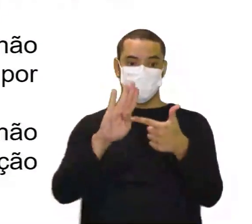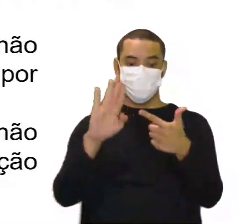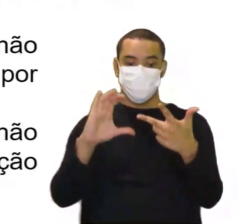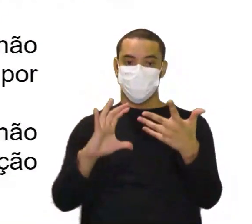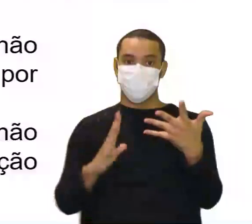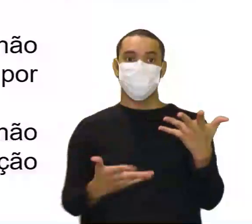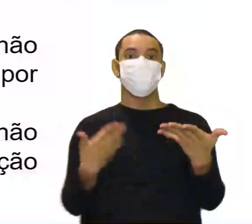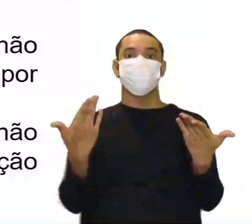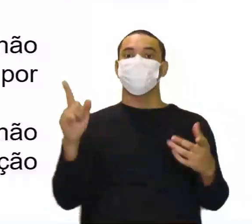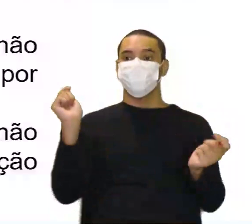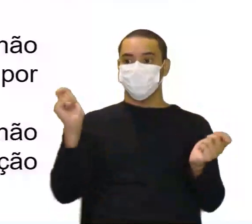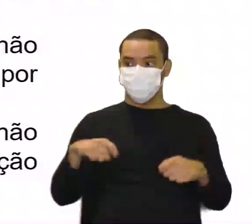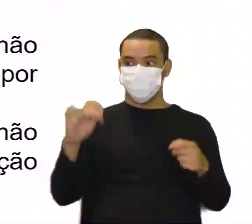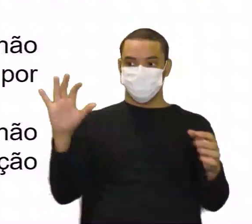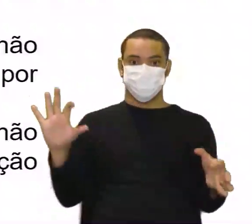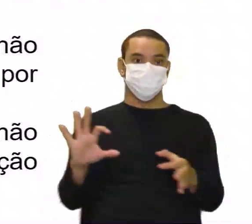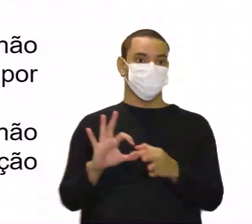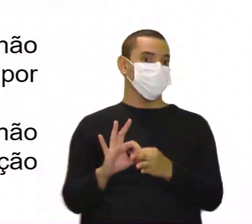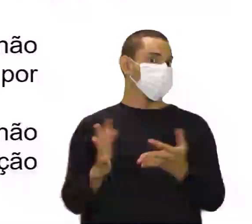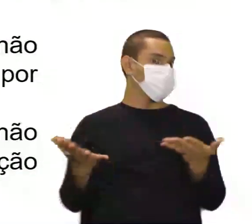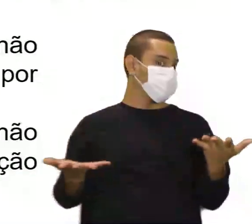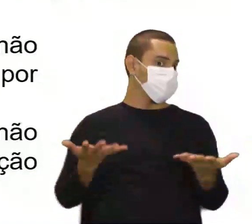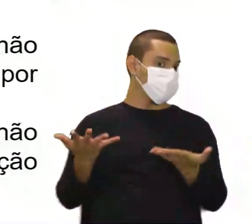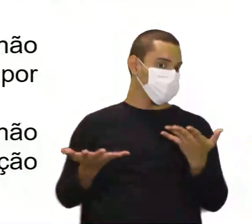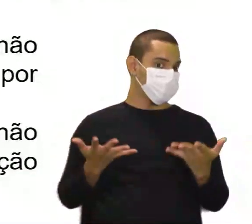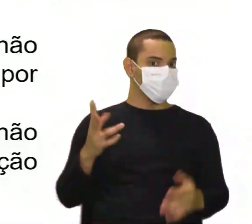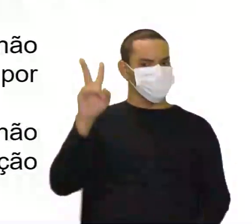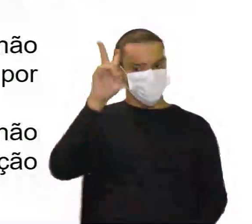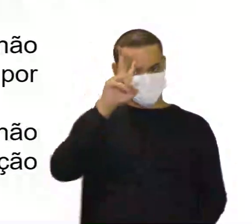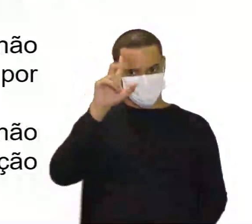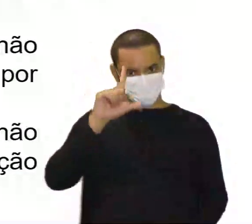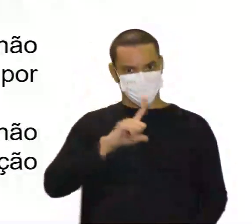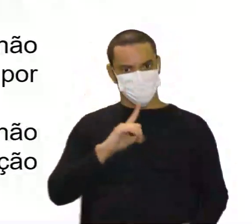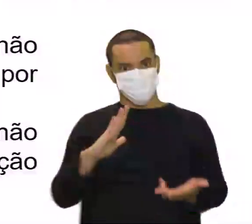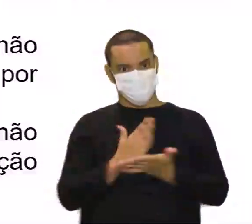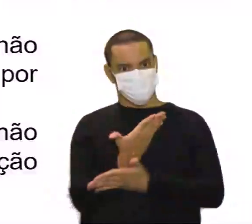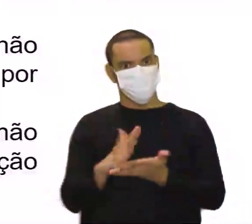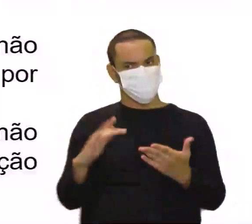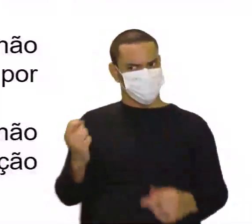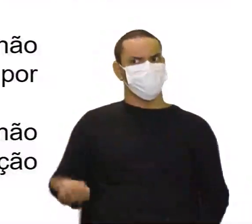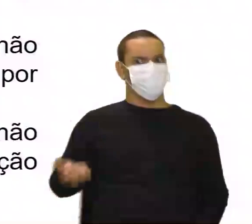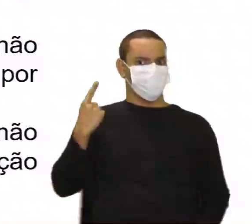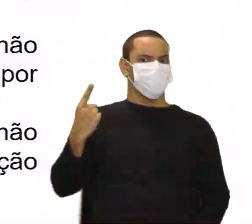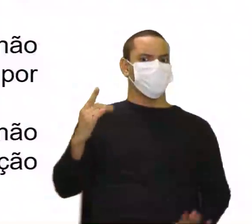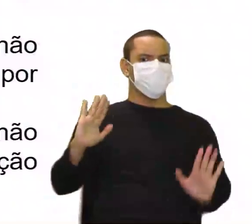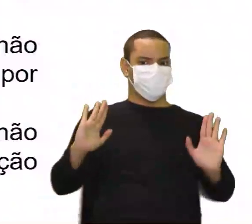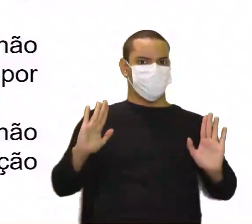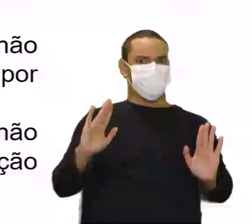vocês acham que vai ser? Lembrando que tem umas aí que estão até meio estranhas, né?